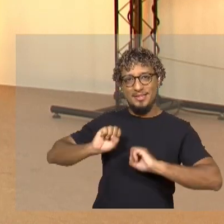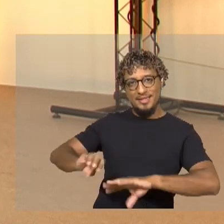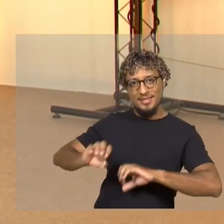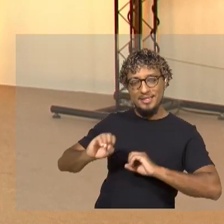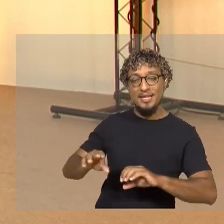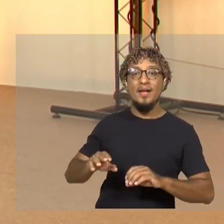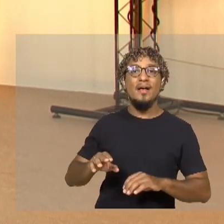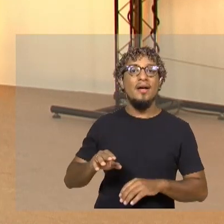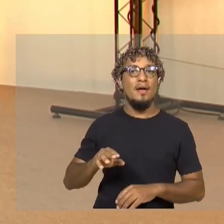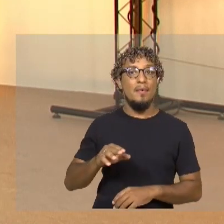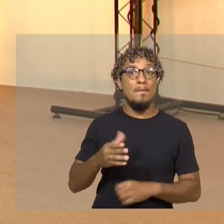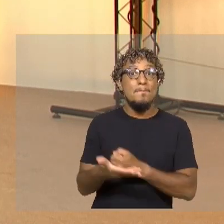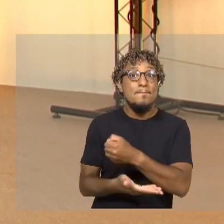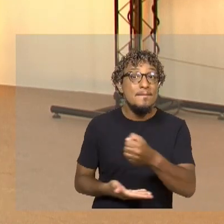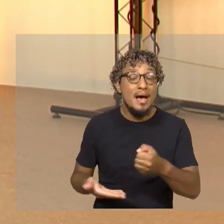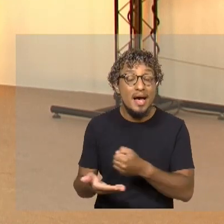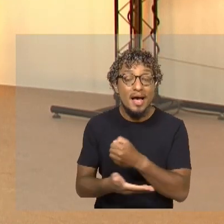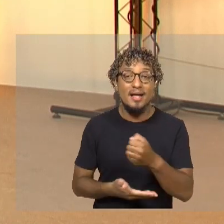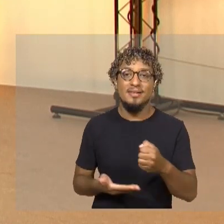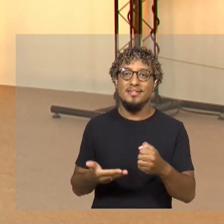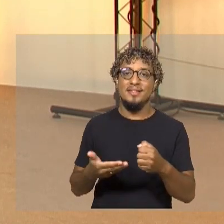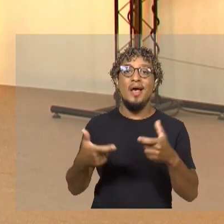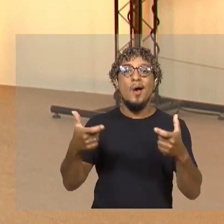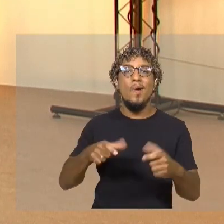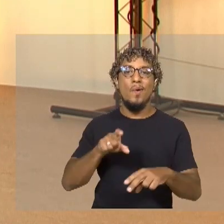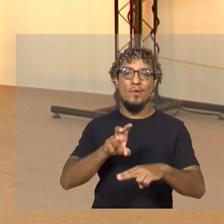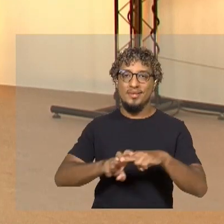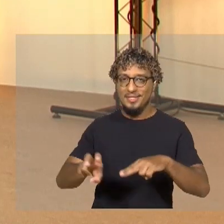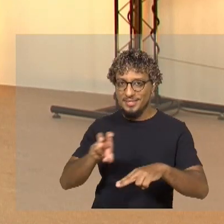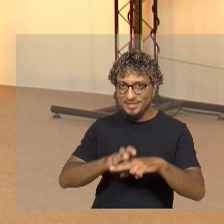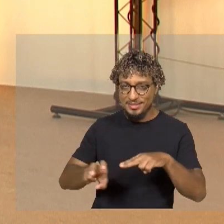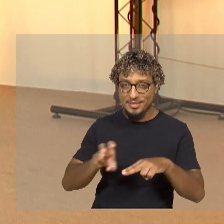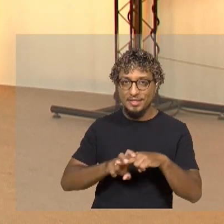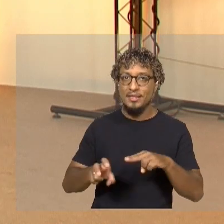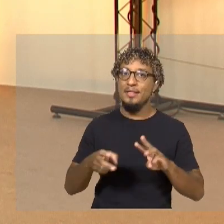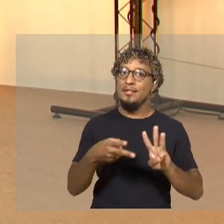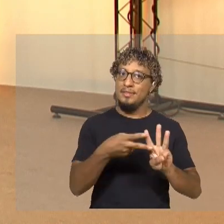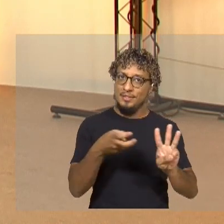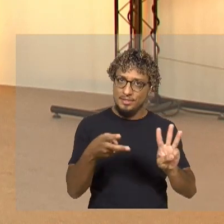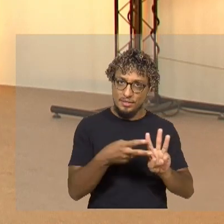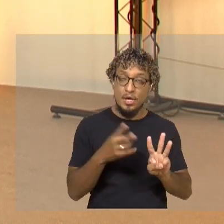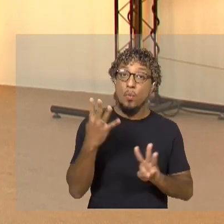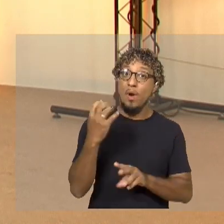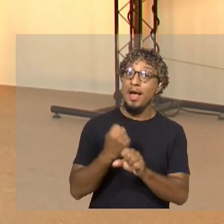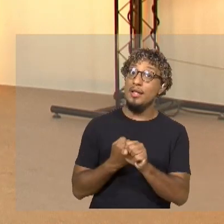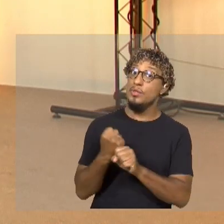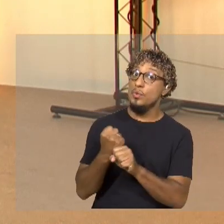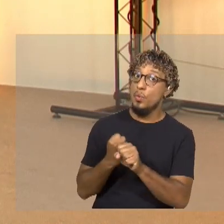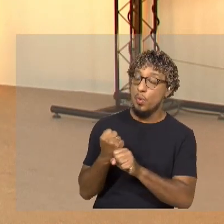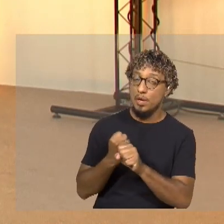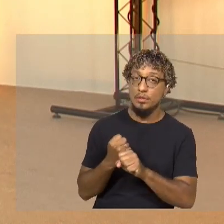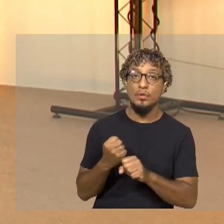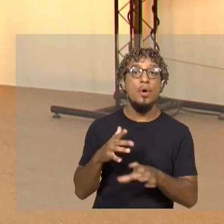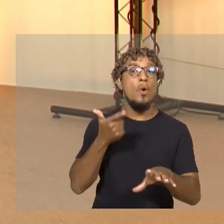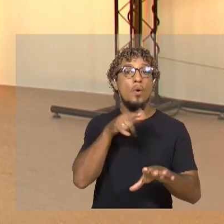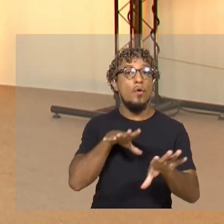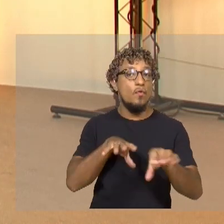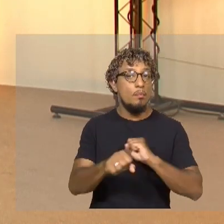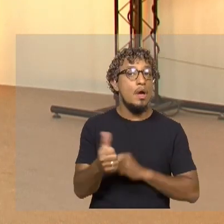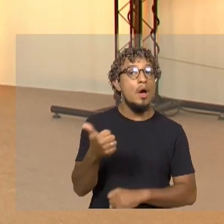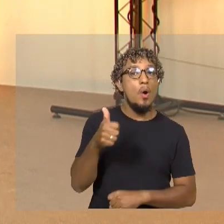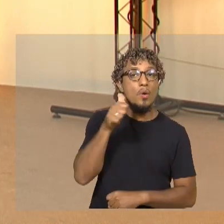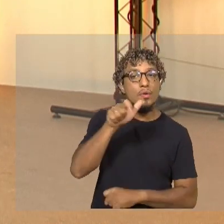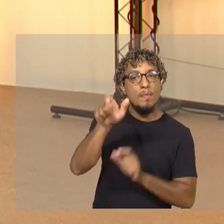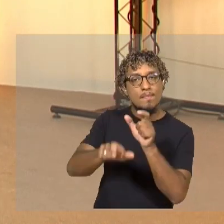básica indígena de Santa Inês. O curso, que teve duração de 4 anos, formou 11 mulheres